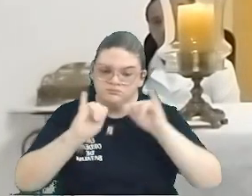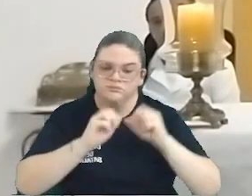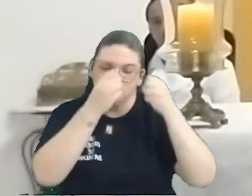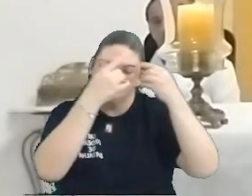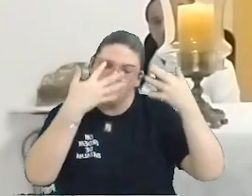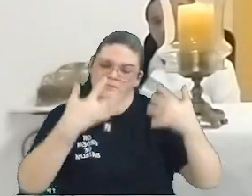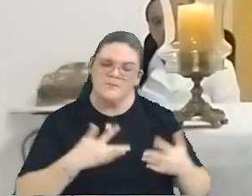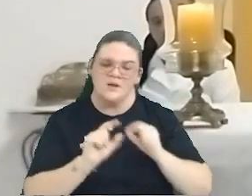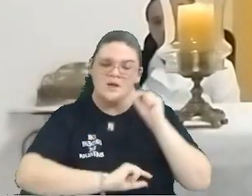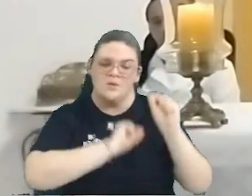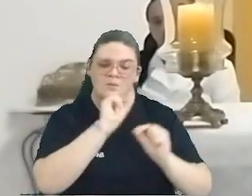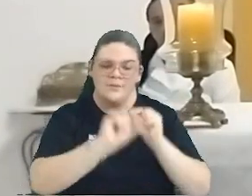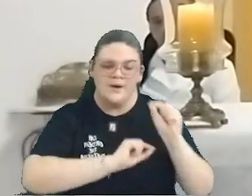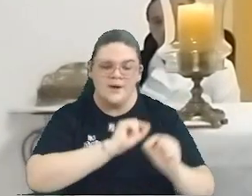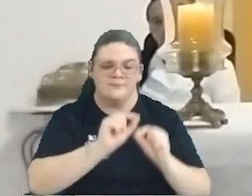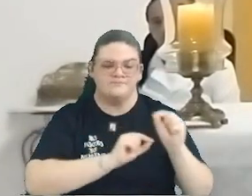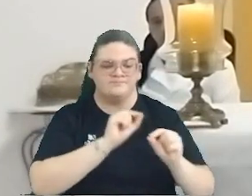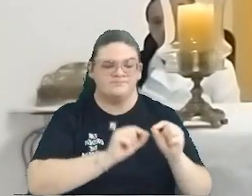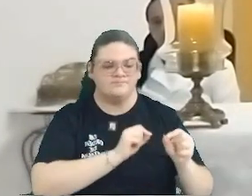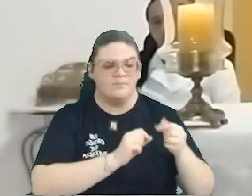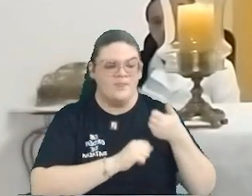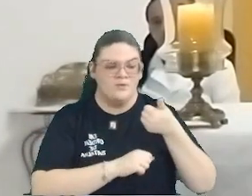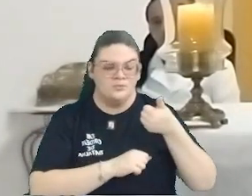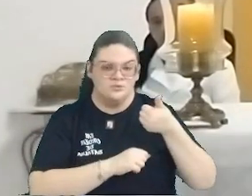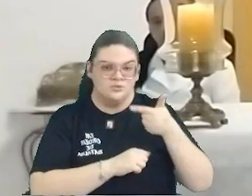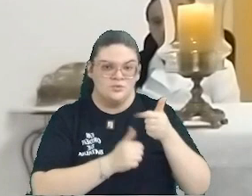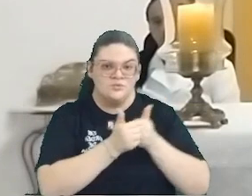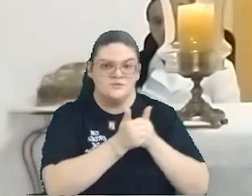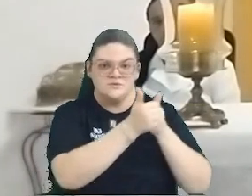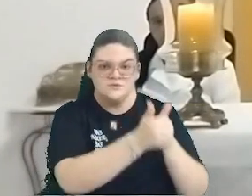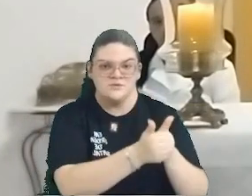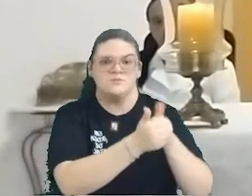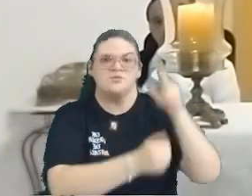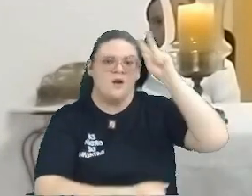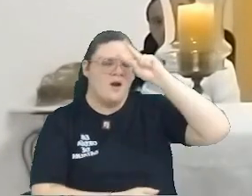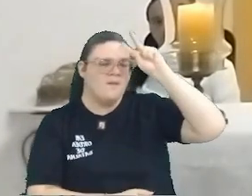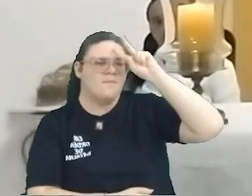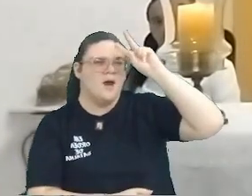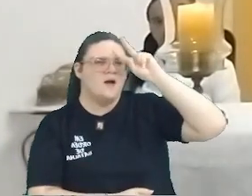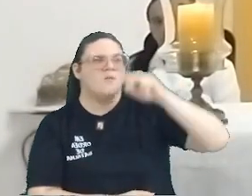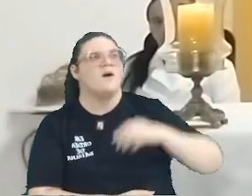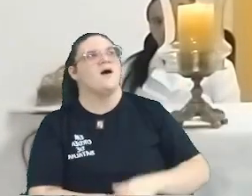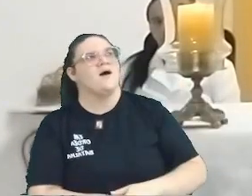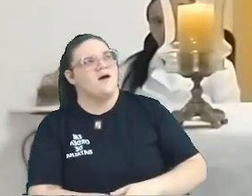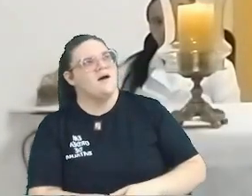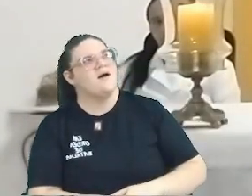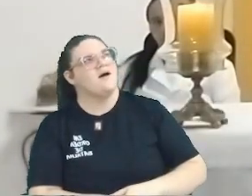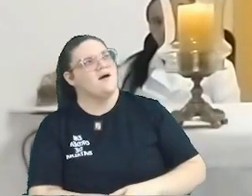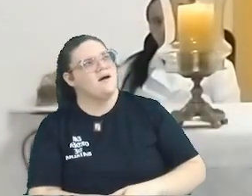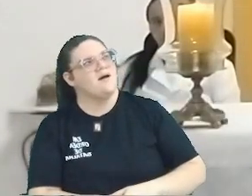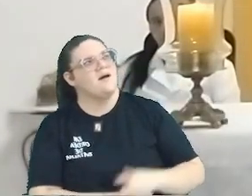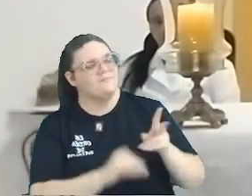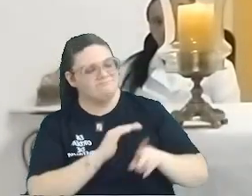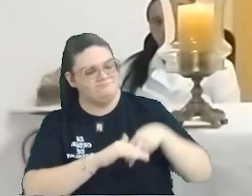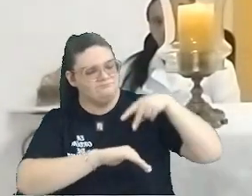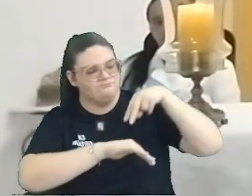explica: seus discípulos lembraram-se mais tarde, depois da ressurreição,